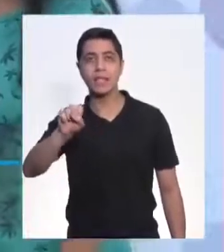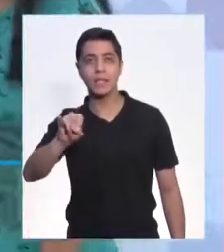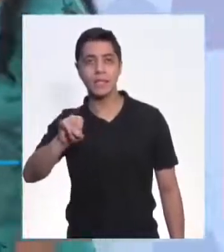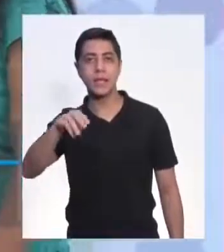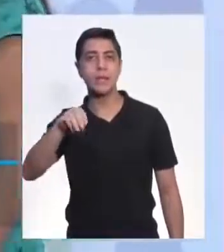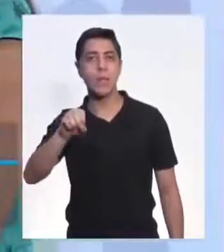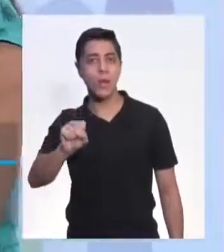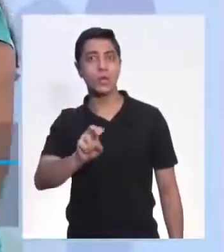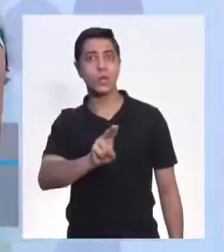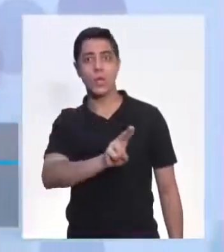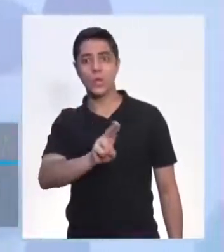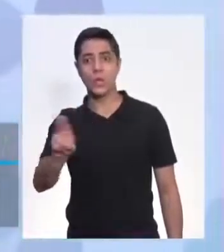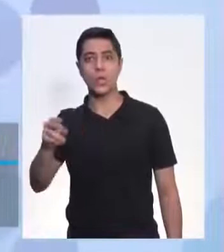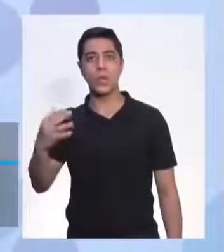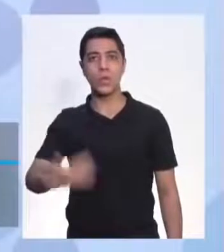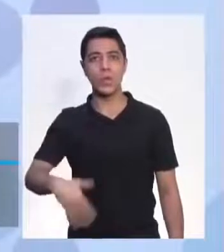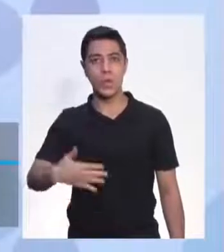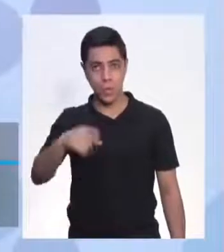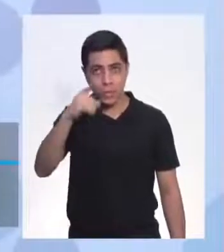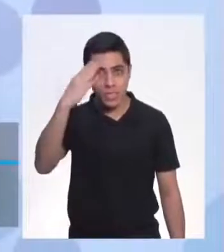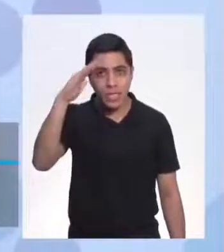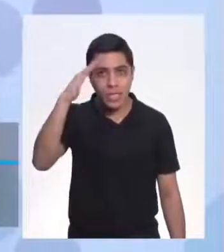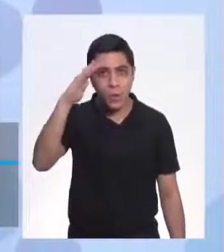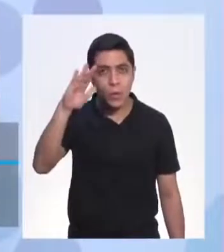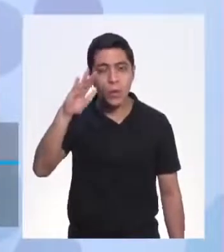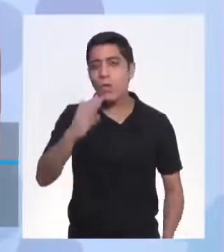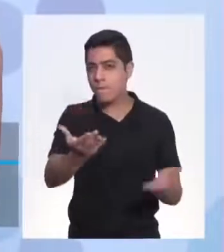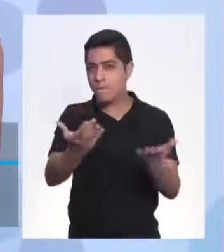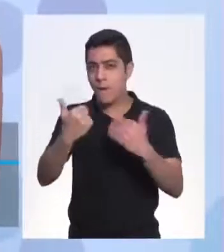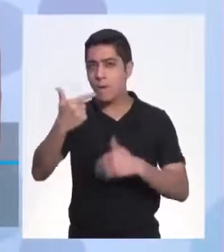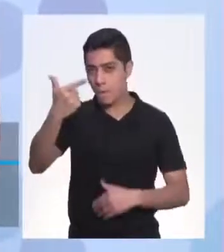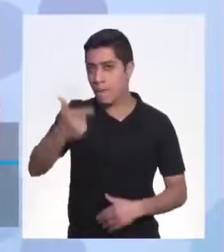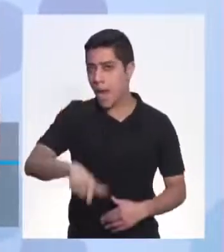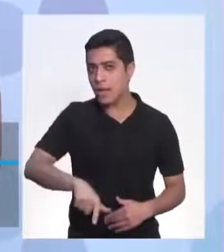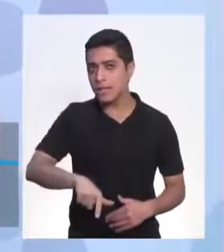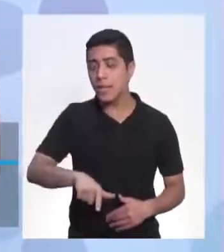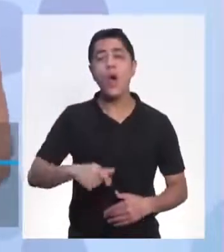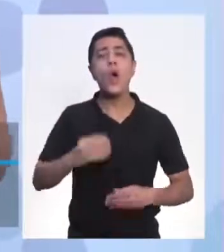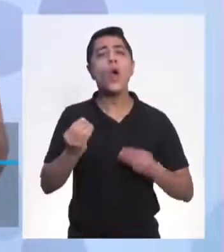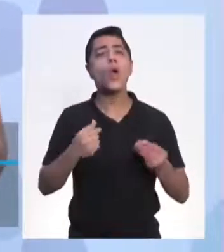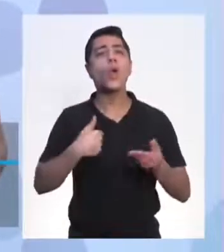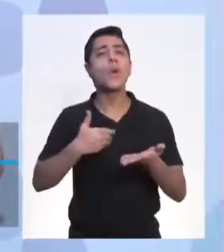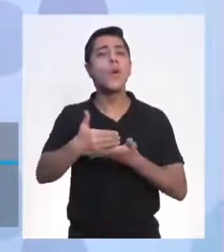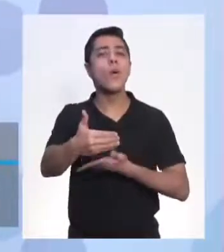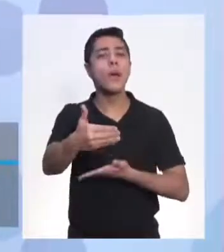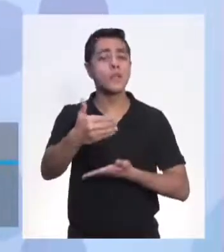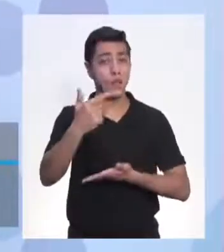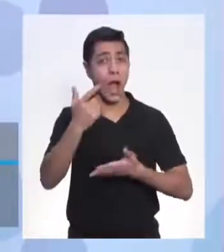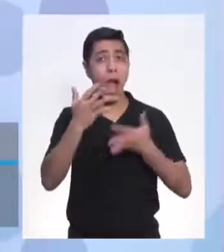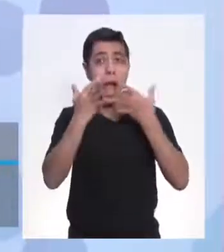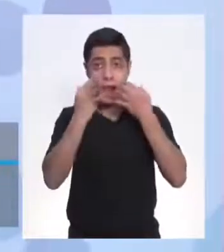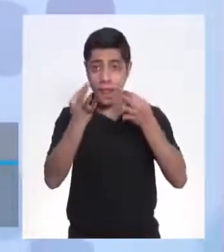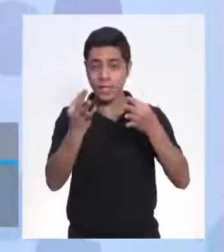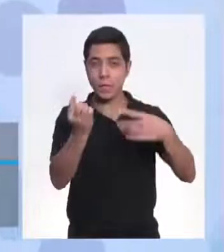um? Olha a letra B. Como eu começo? Começo montando a fração, certo? Então,